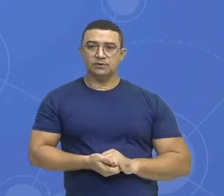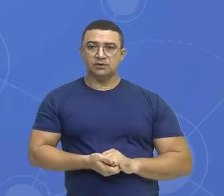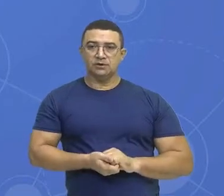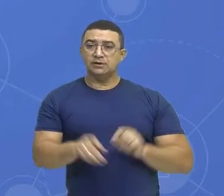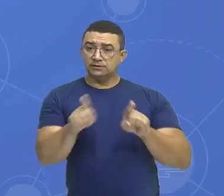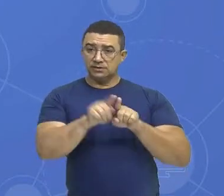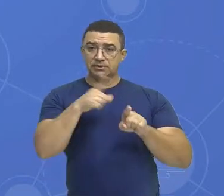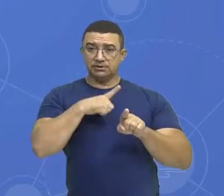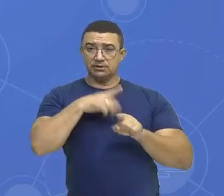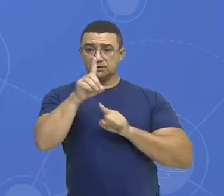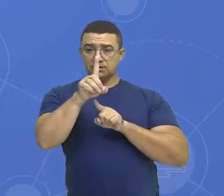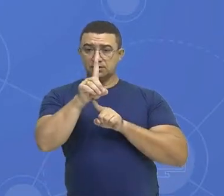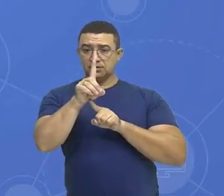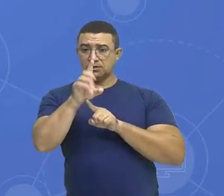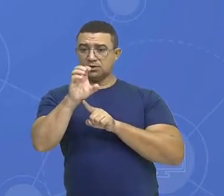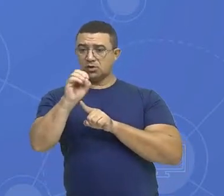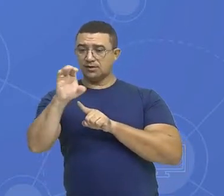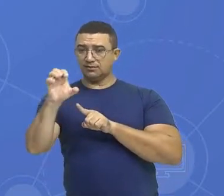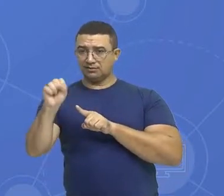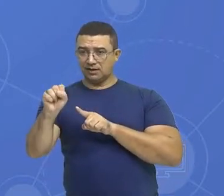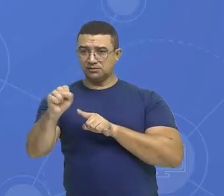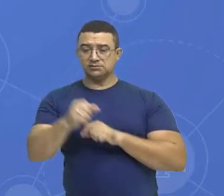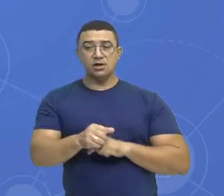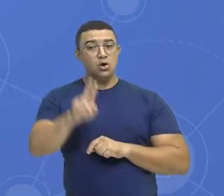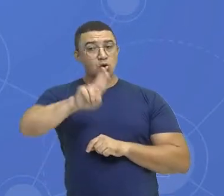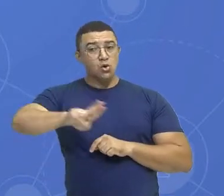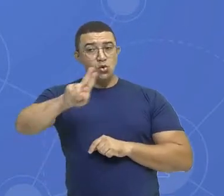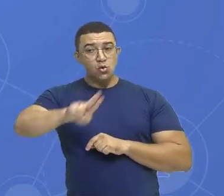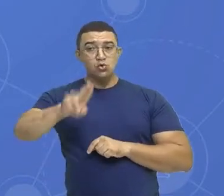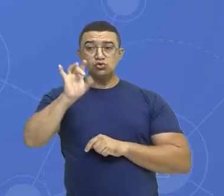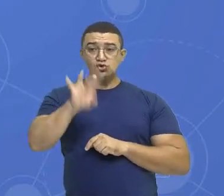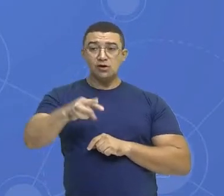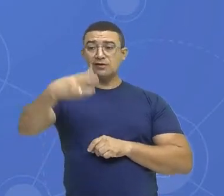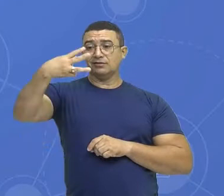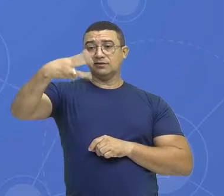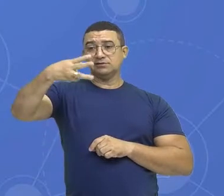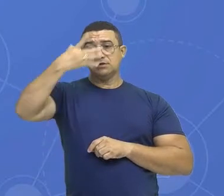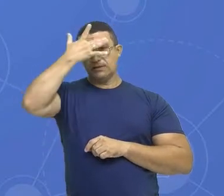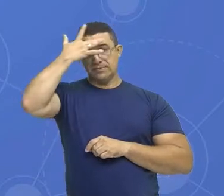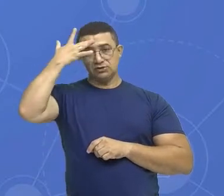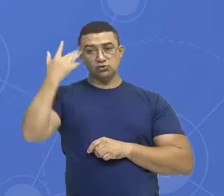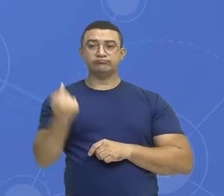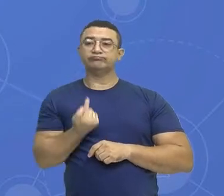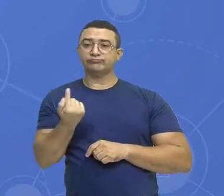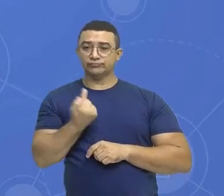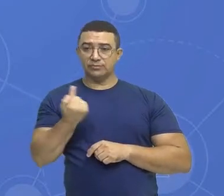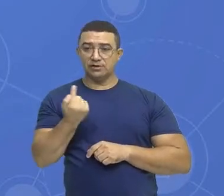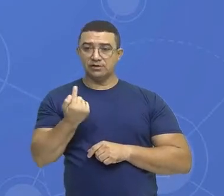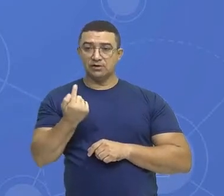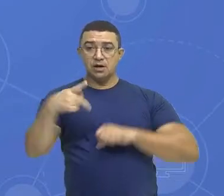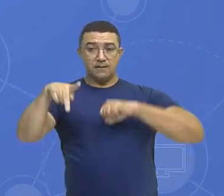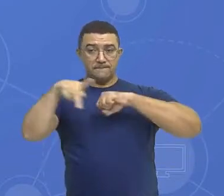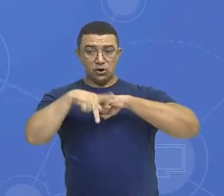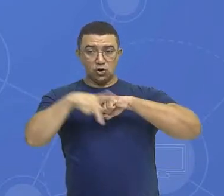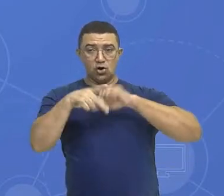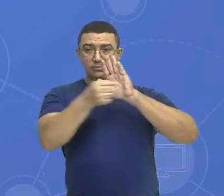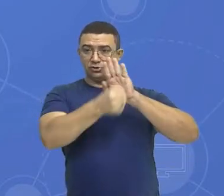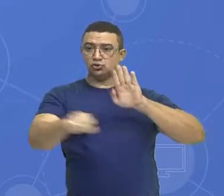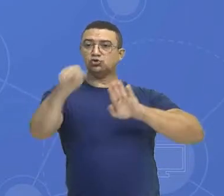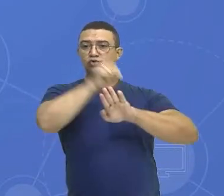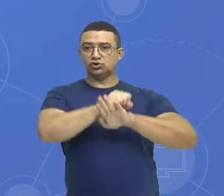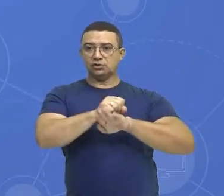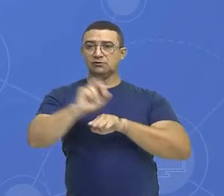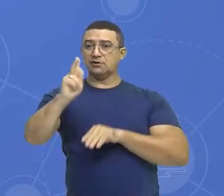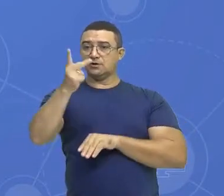nós temos o does. O does eu utilizo somente com terceira pessoa do singular. Quando o meu sujeito for he, she